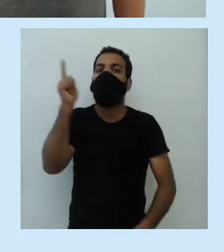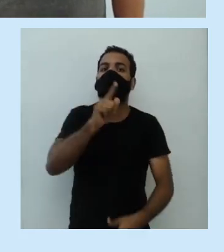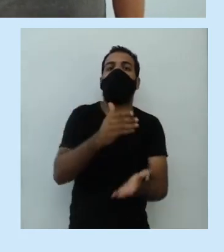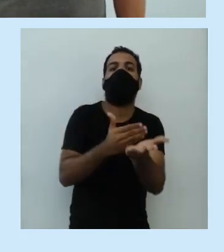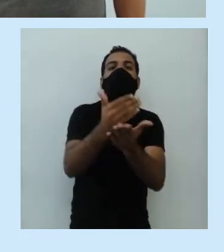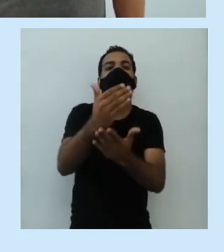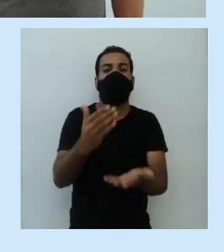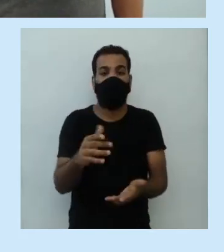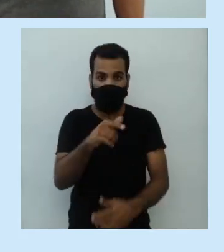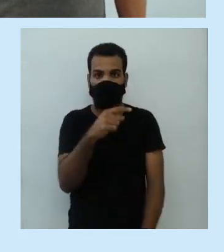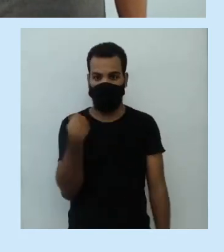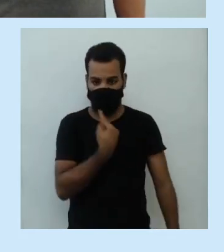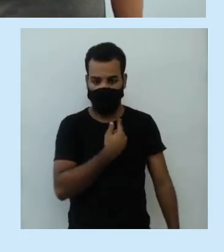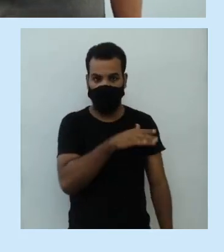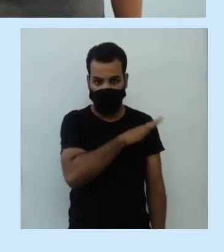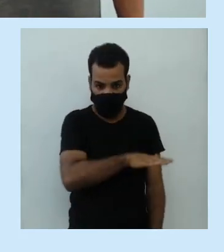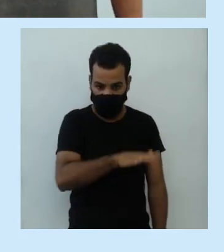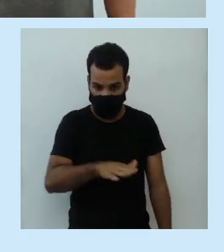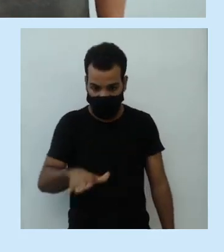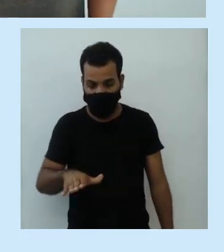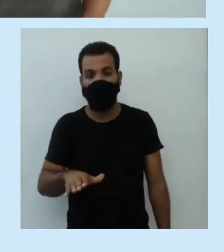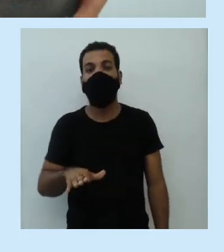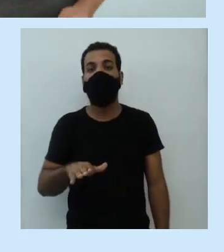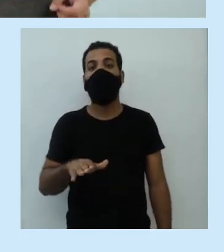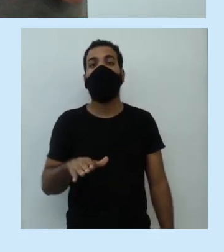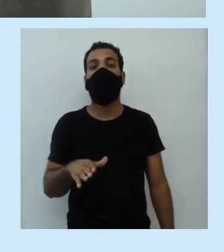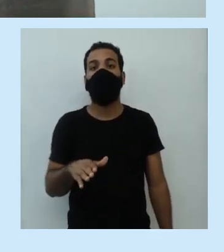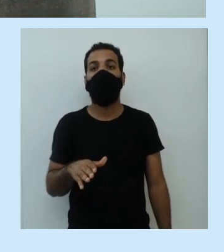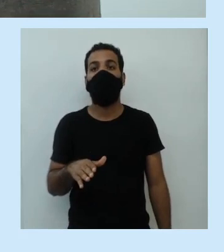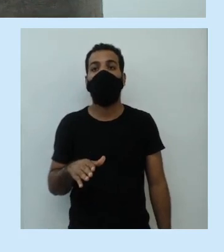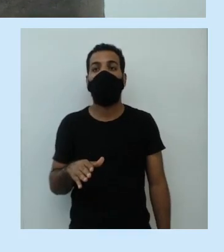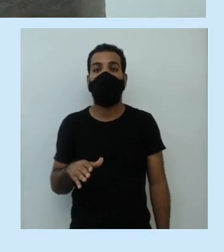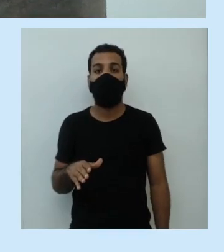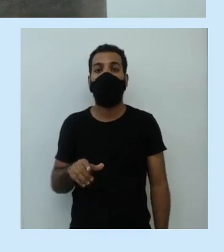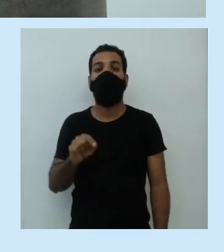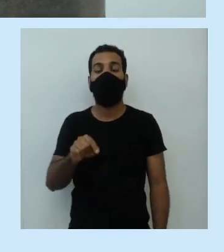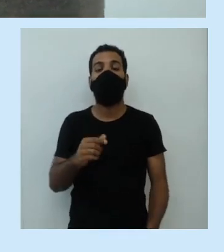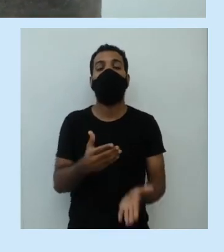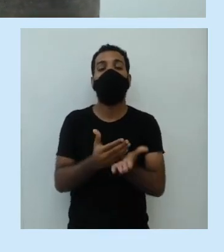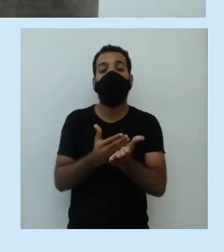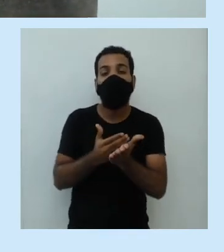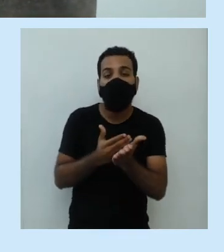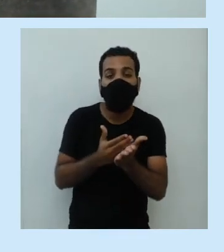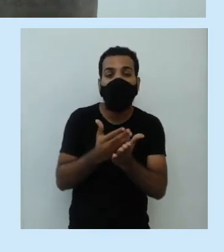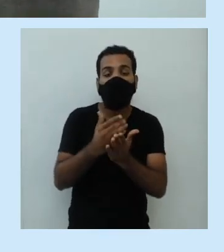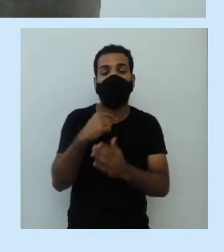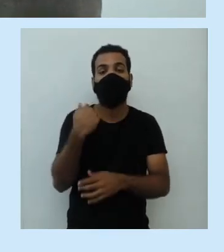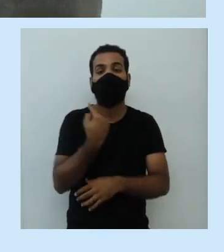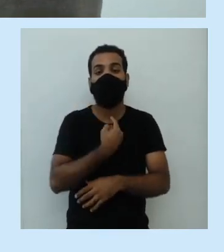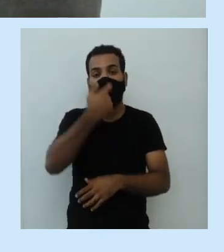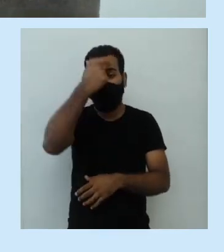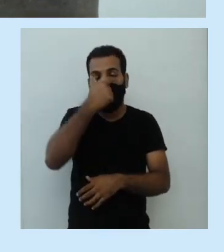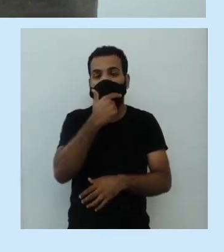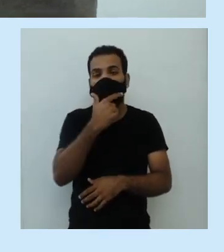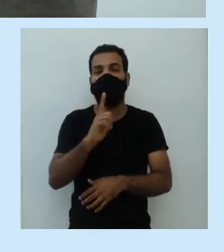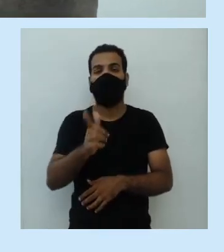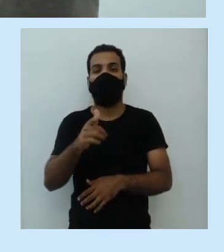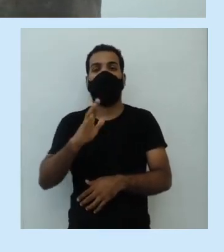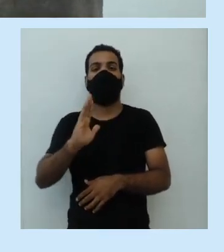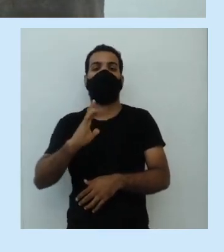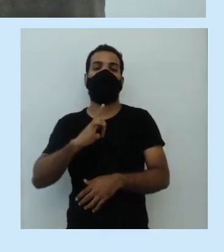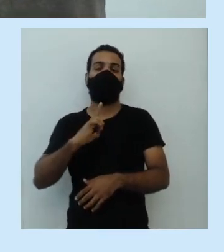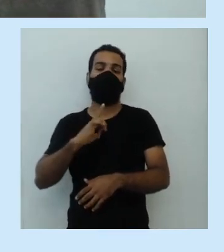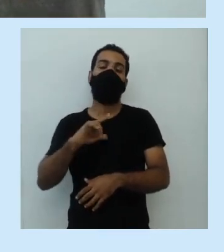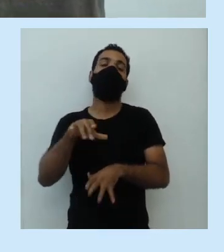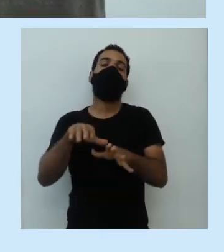somos crianças, que acontece ali a construção do nosso caráter. Por